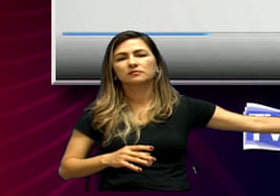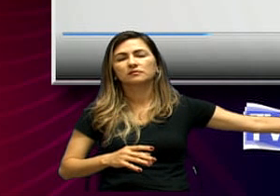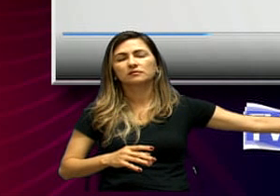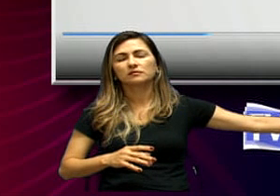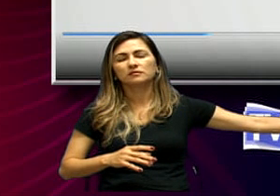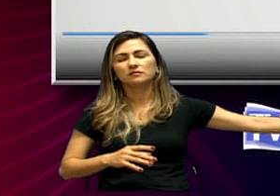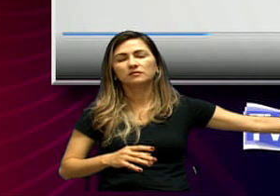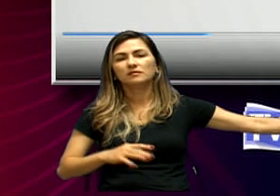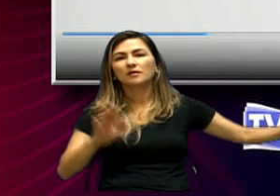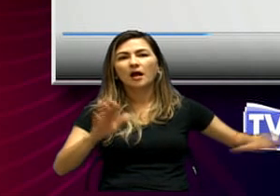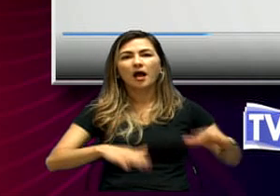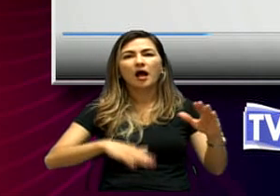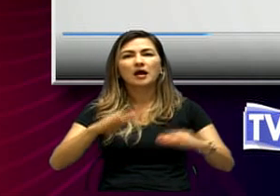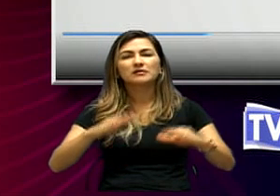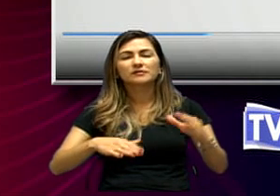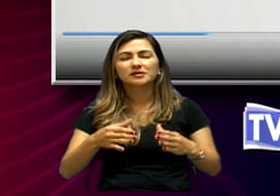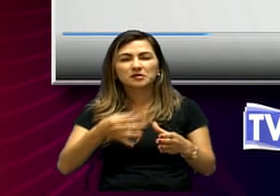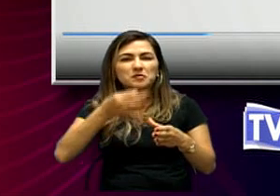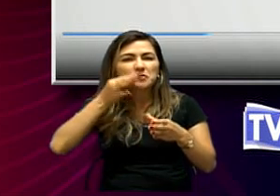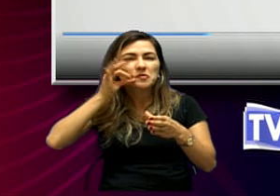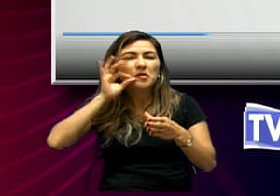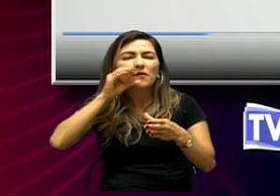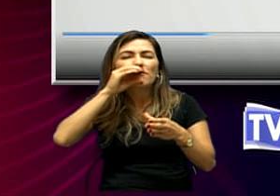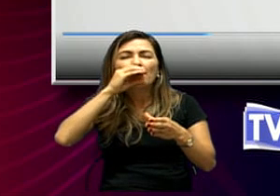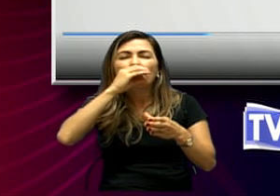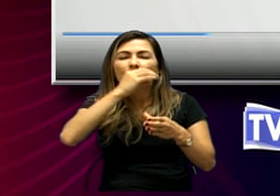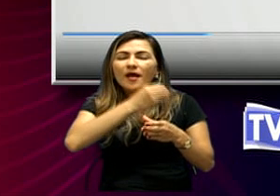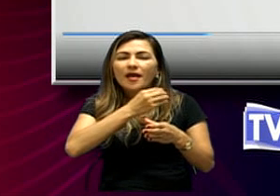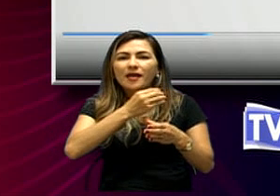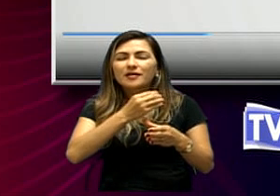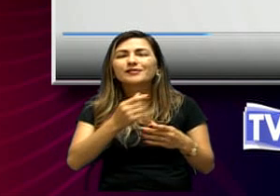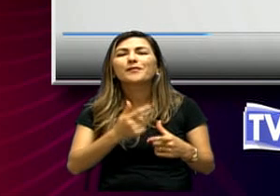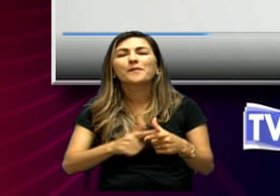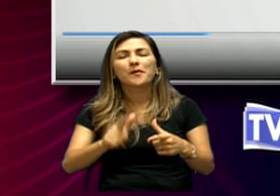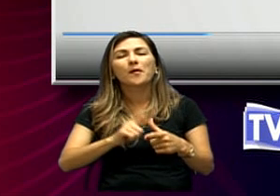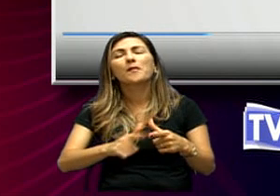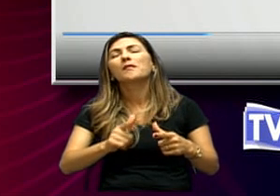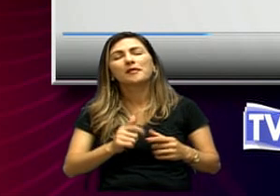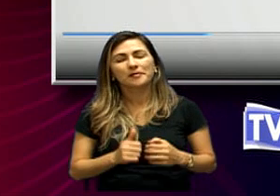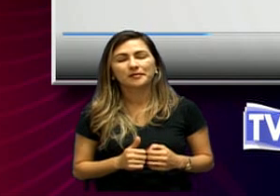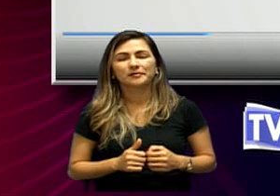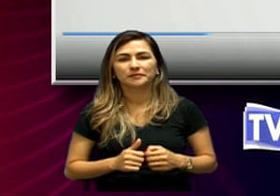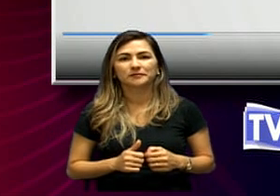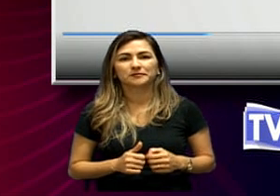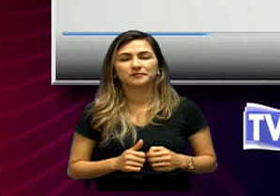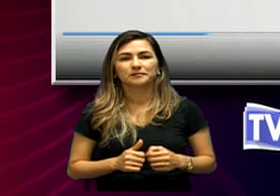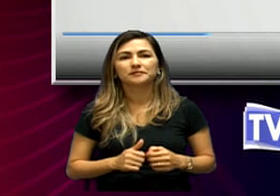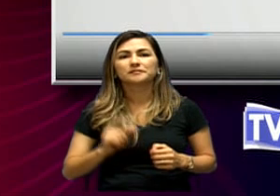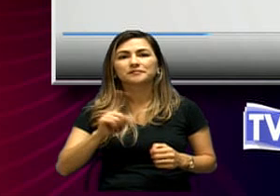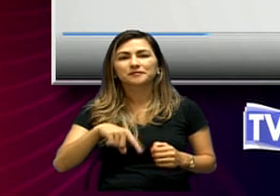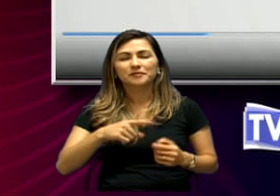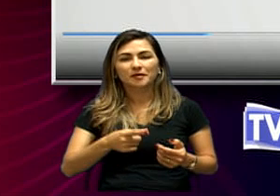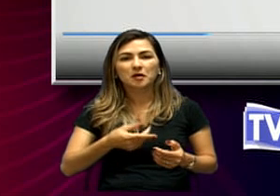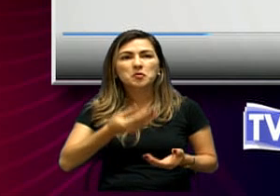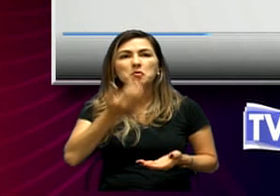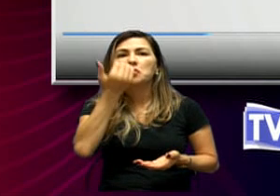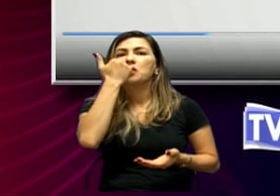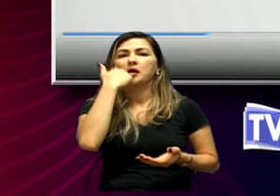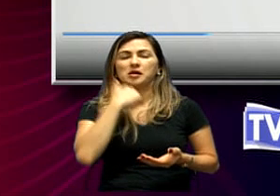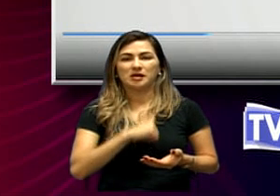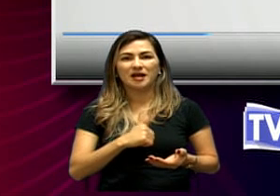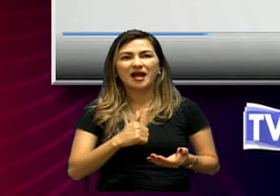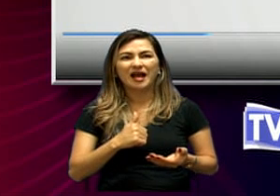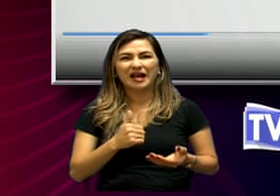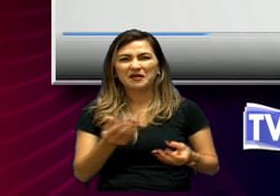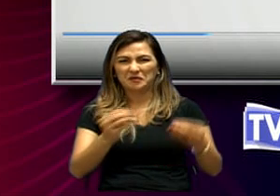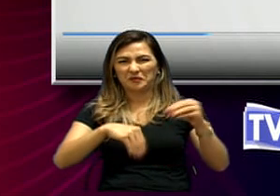nós consumimos café quente, esse poliestireno libera esse produto químico e nós acabamos ingerindo ele, então não pode